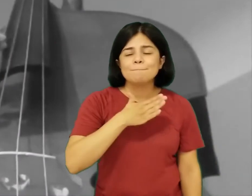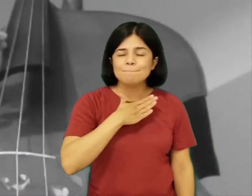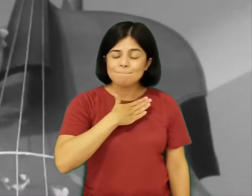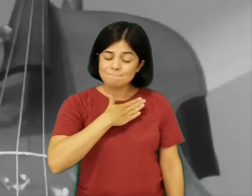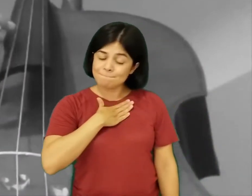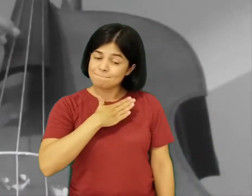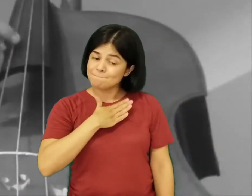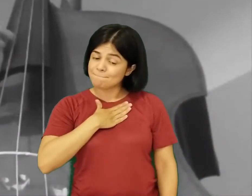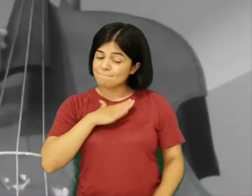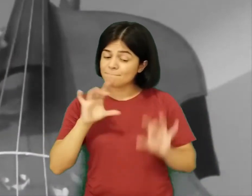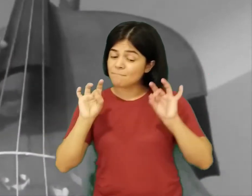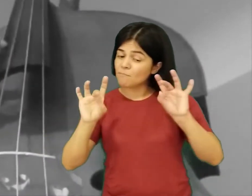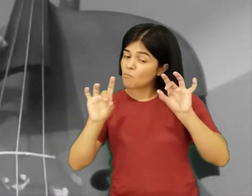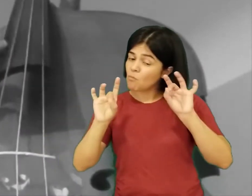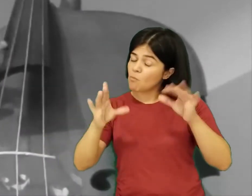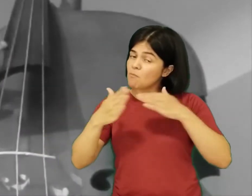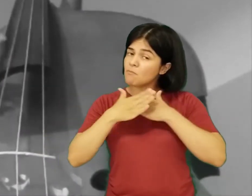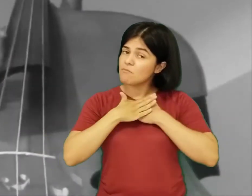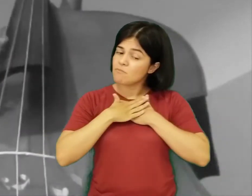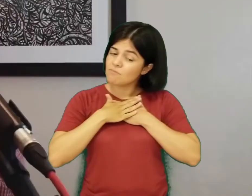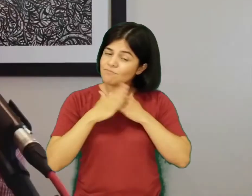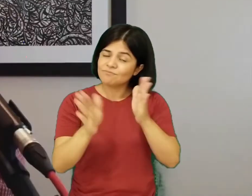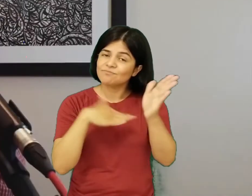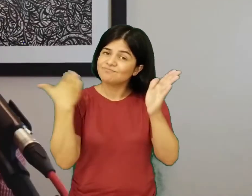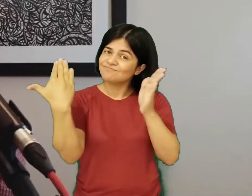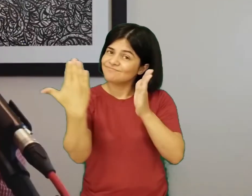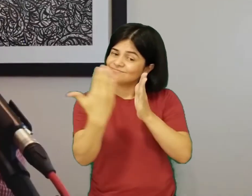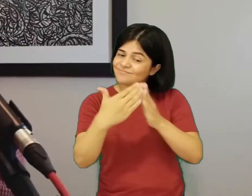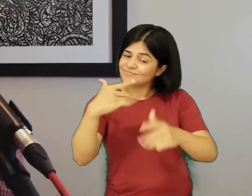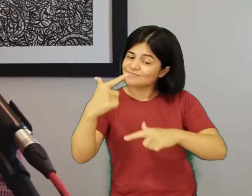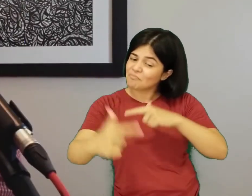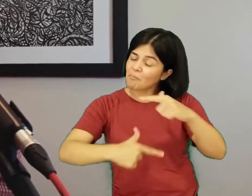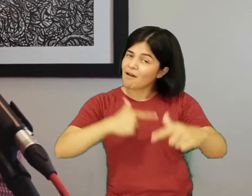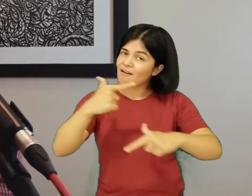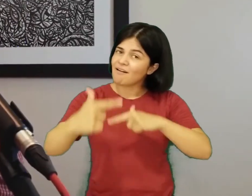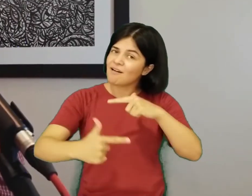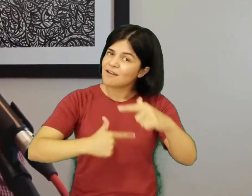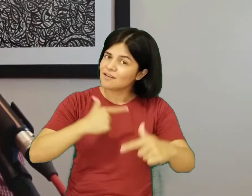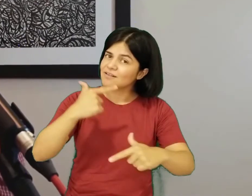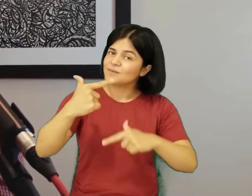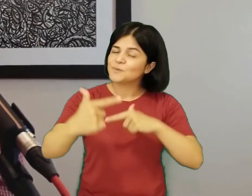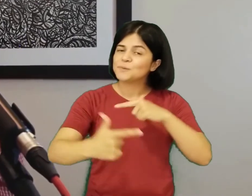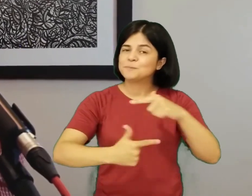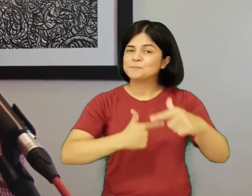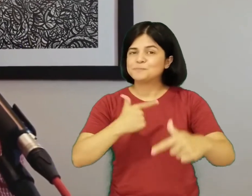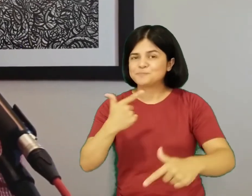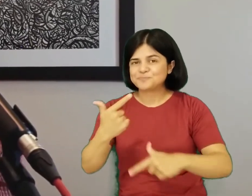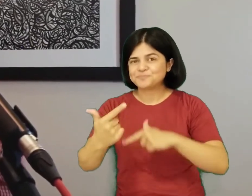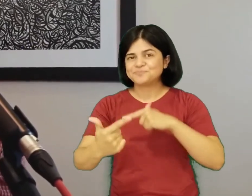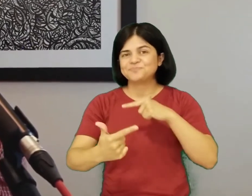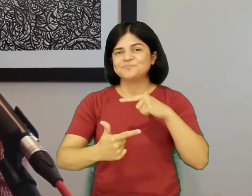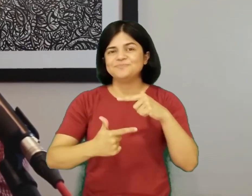É meu, somente meu, todo trabalho,